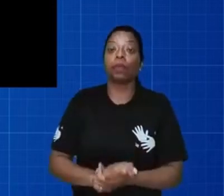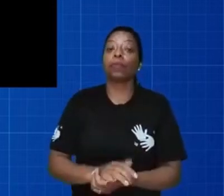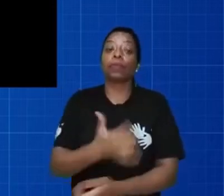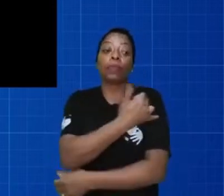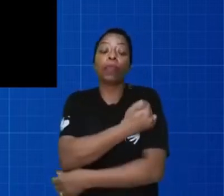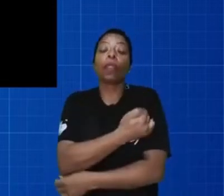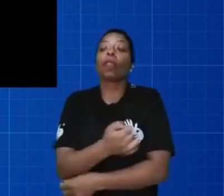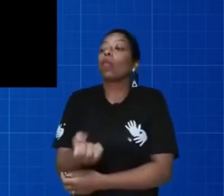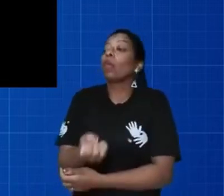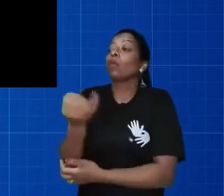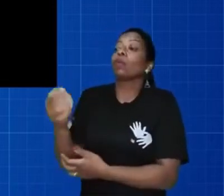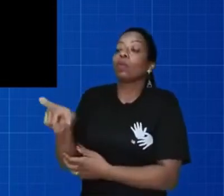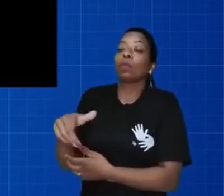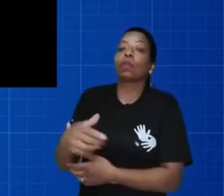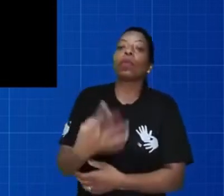anos.